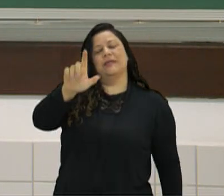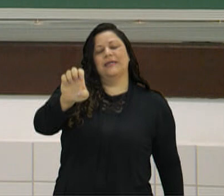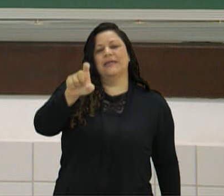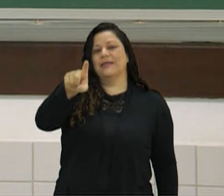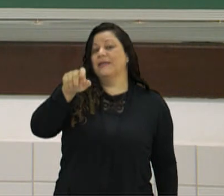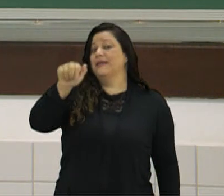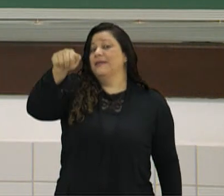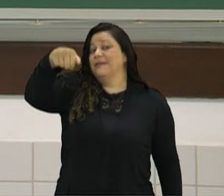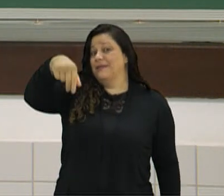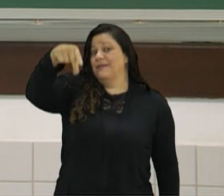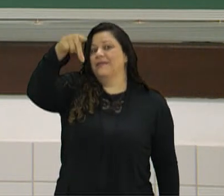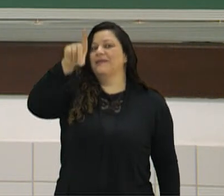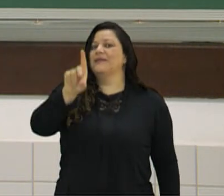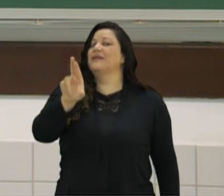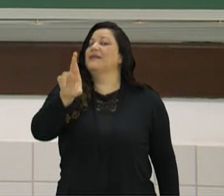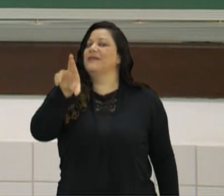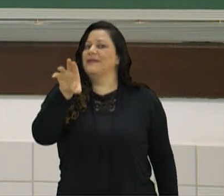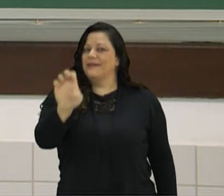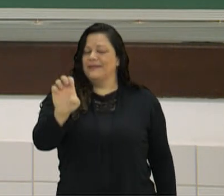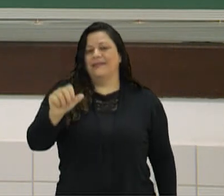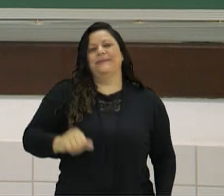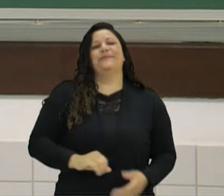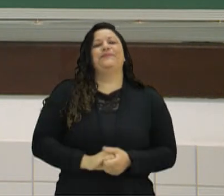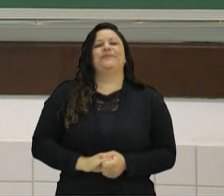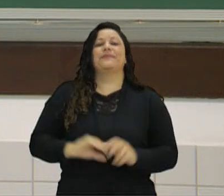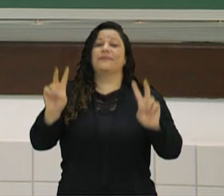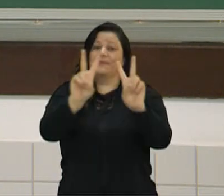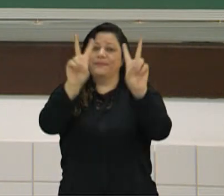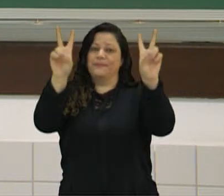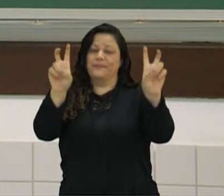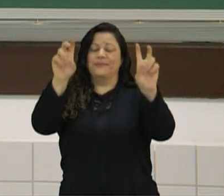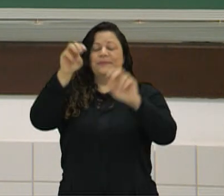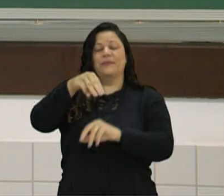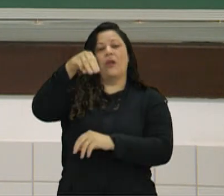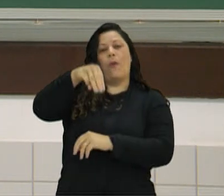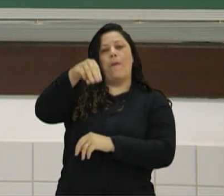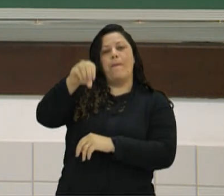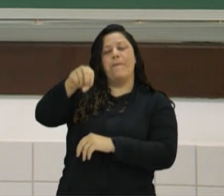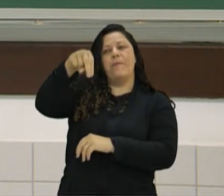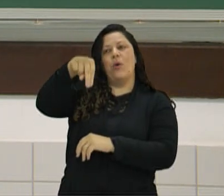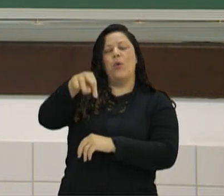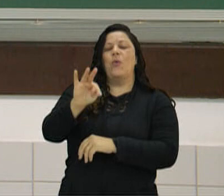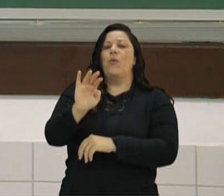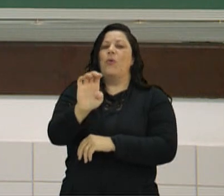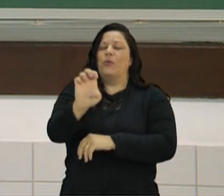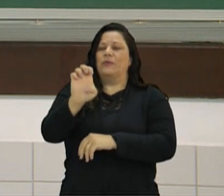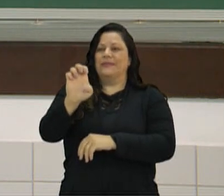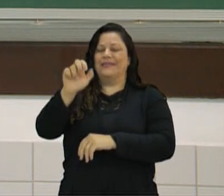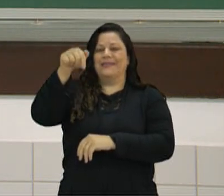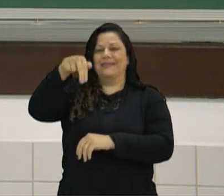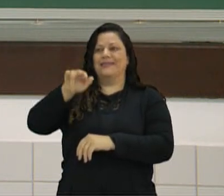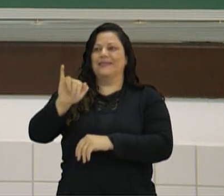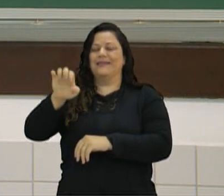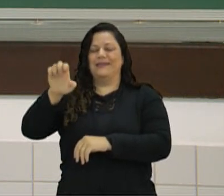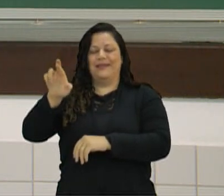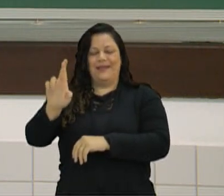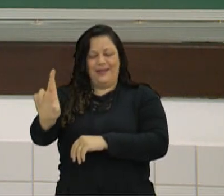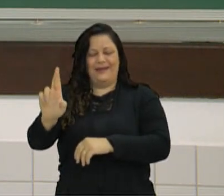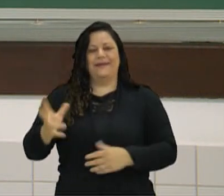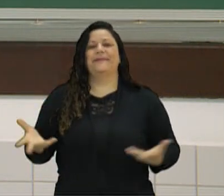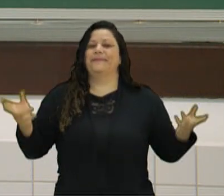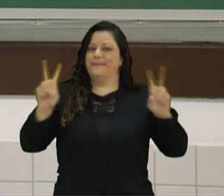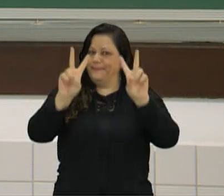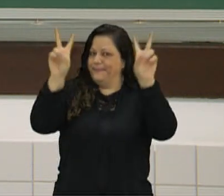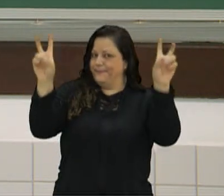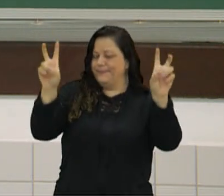aula passada, que é Montesquieu. Então a gente vai ter a oportunidade aí de aprofundar